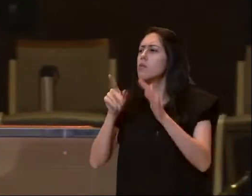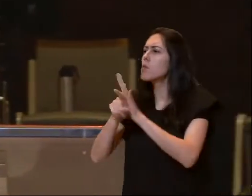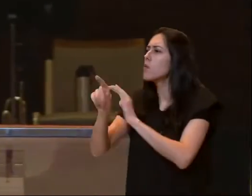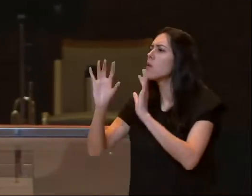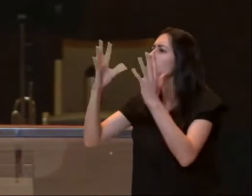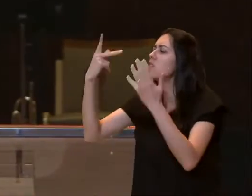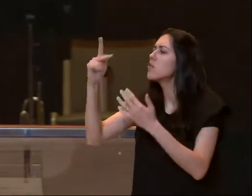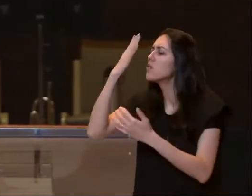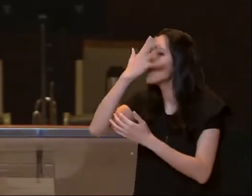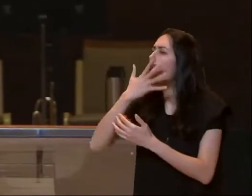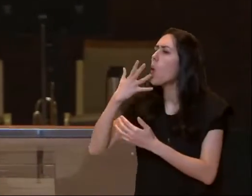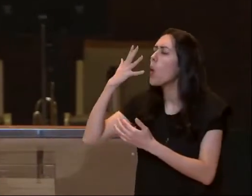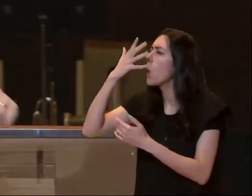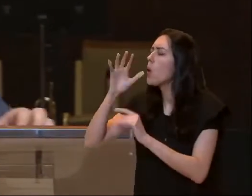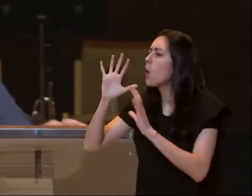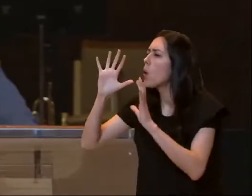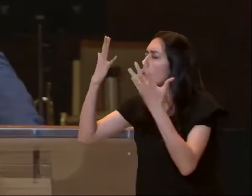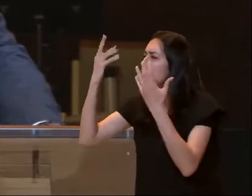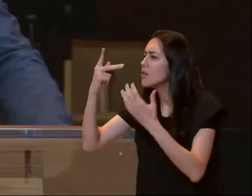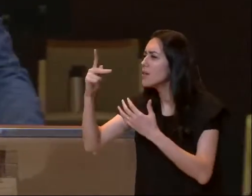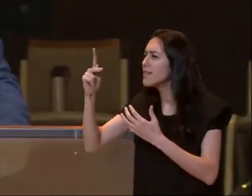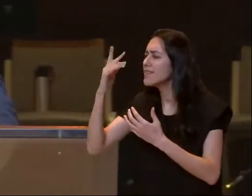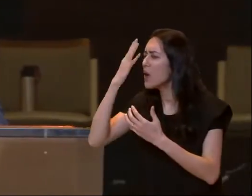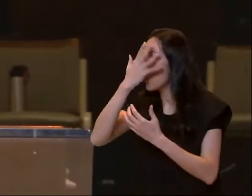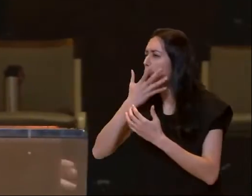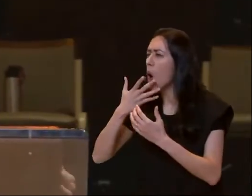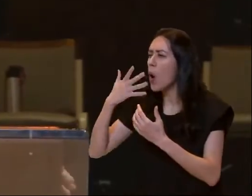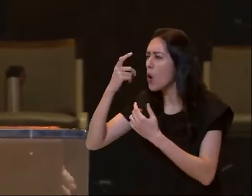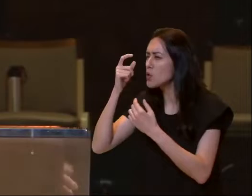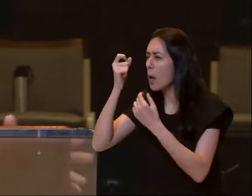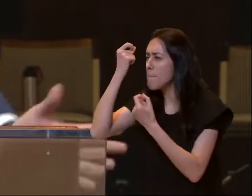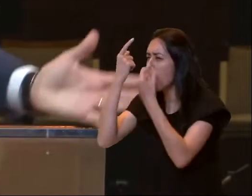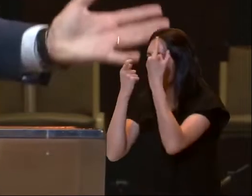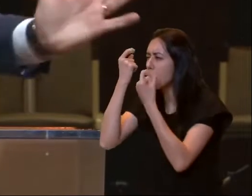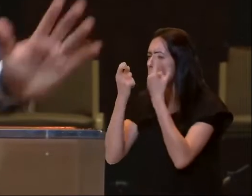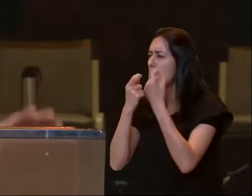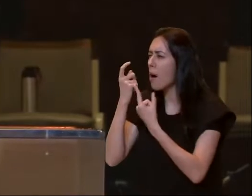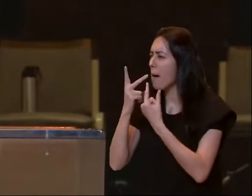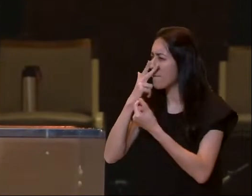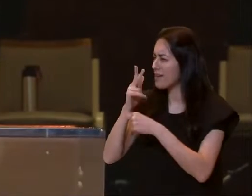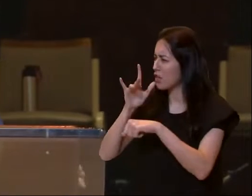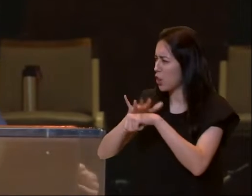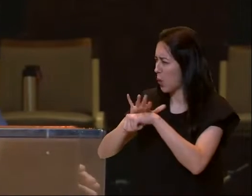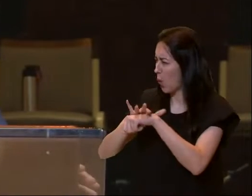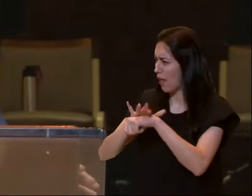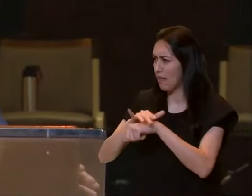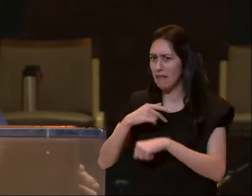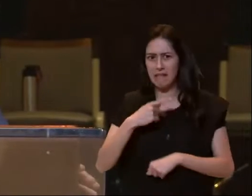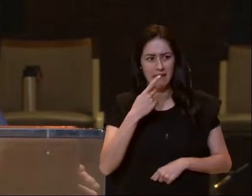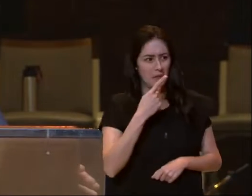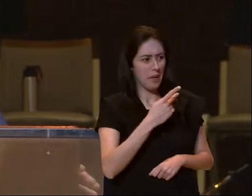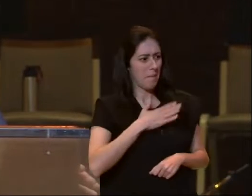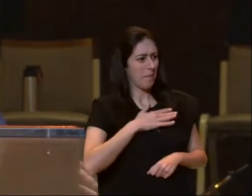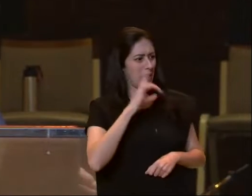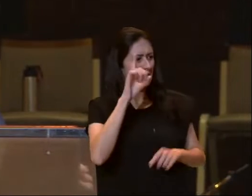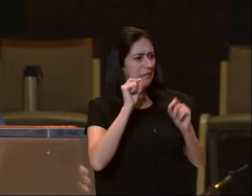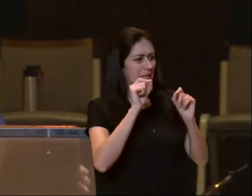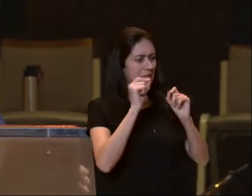quê? Está tudo empipocado, você parece estar com catapora. Eu falei, mas meu Deus, unção da catapora, o que é isso?